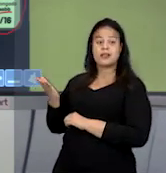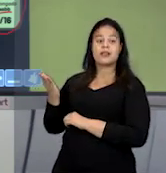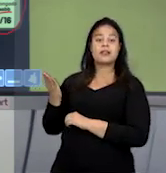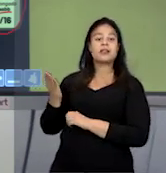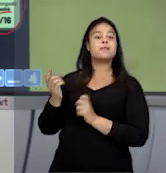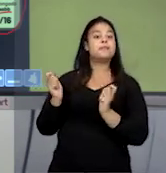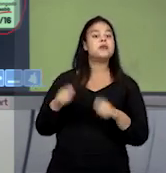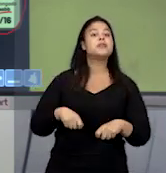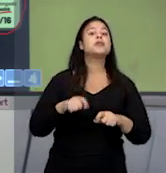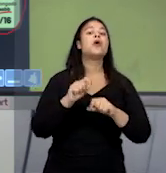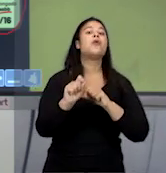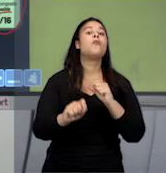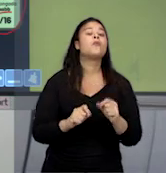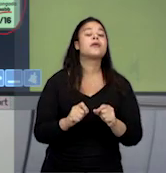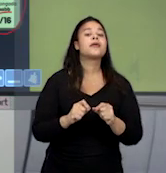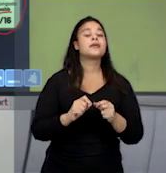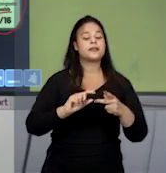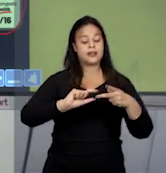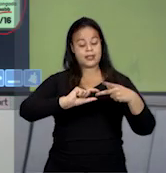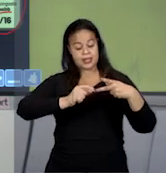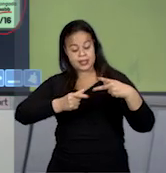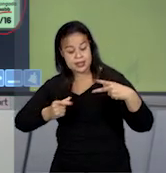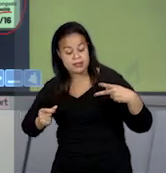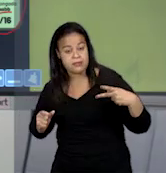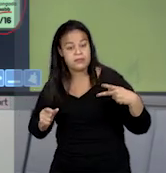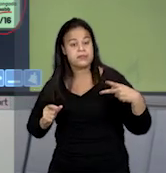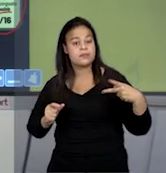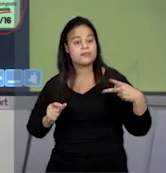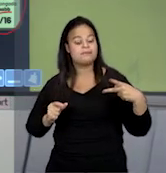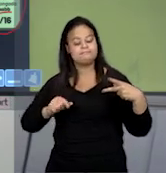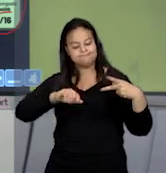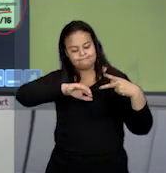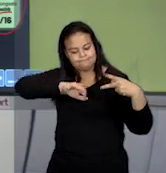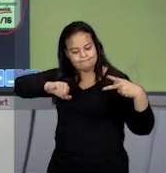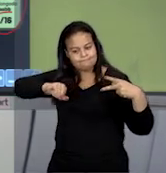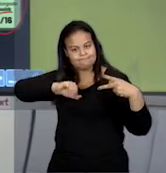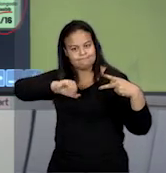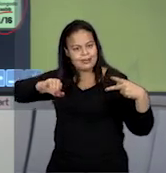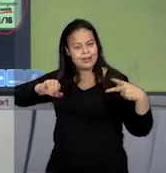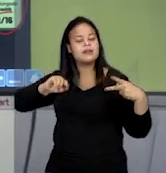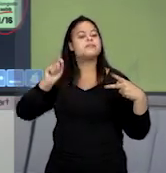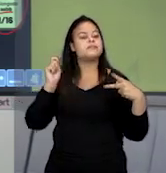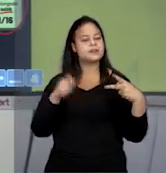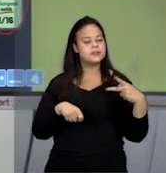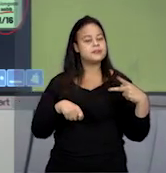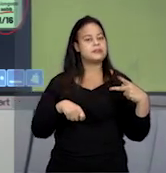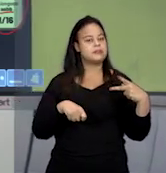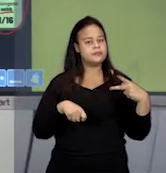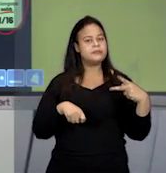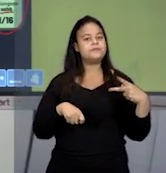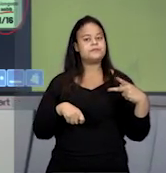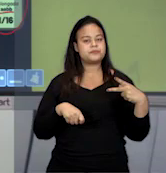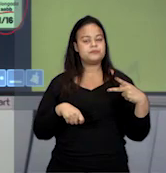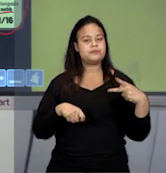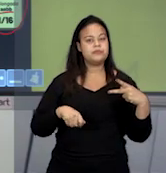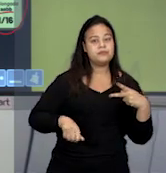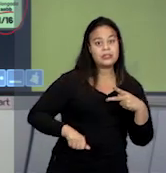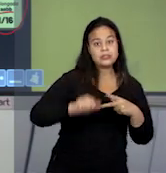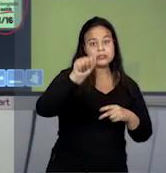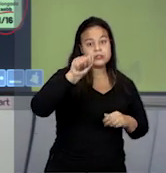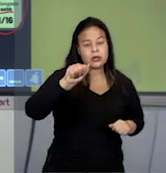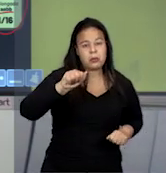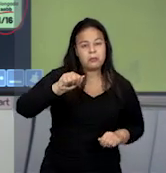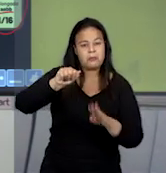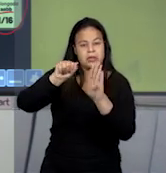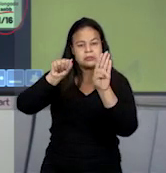que estar em genes eles têm que estar separados. Não necessariamente eu preciso do azão e do bezão